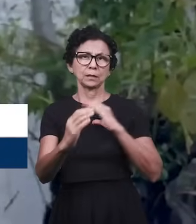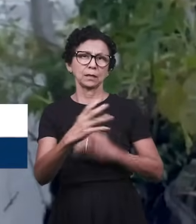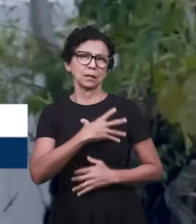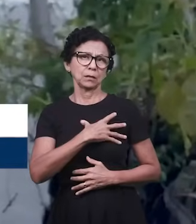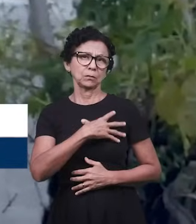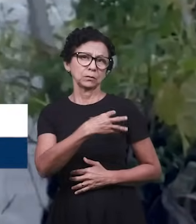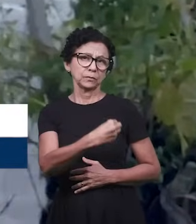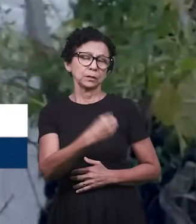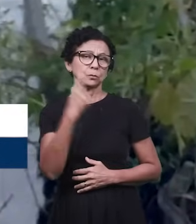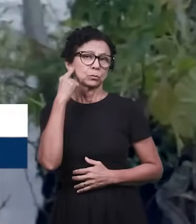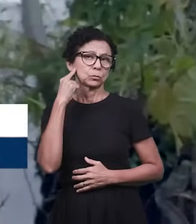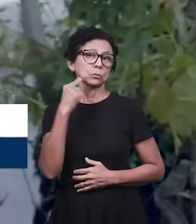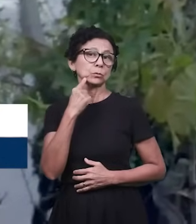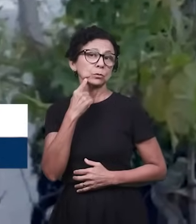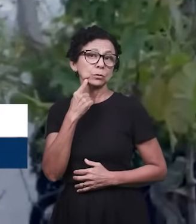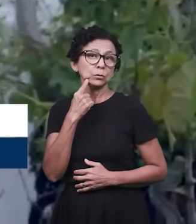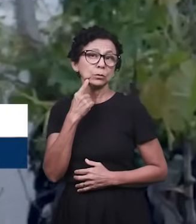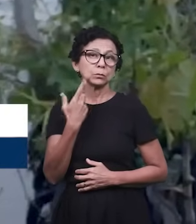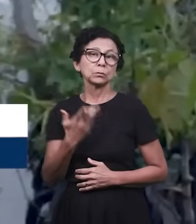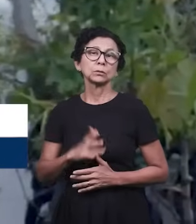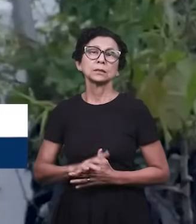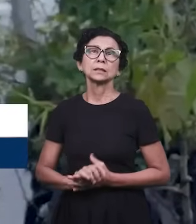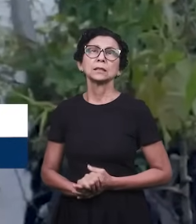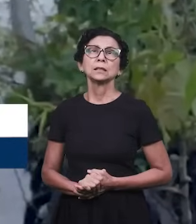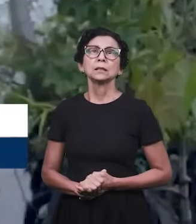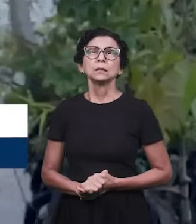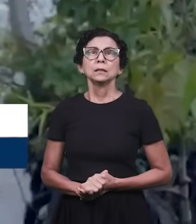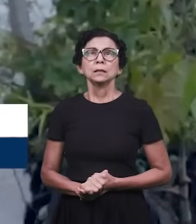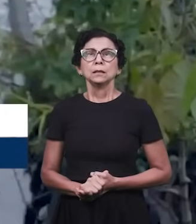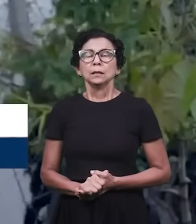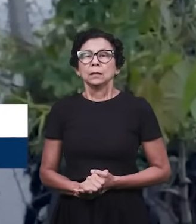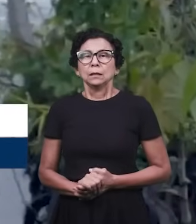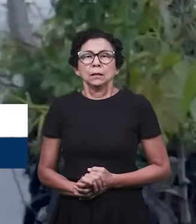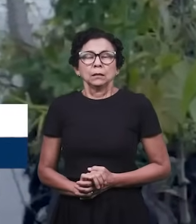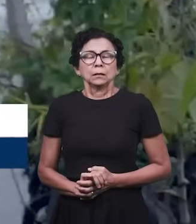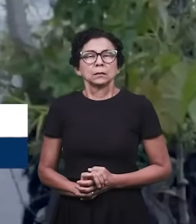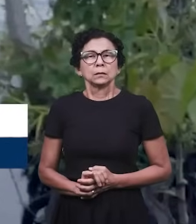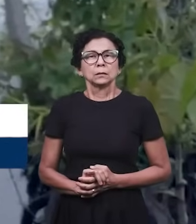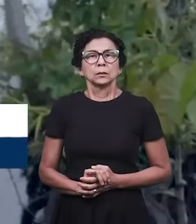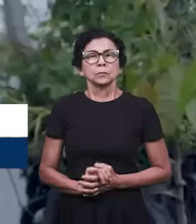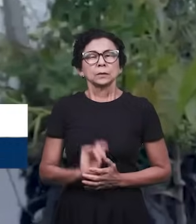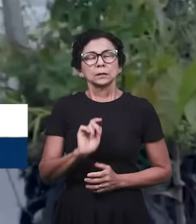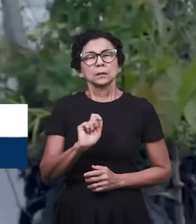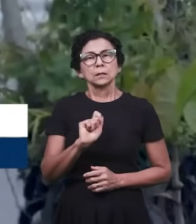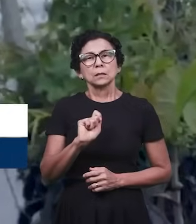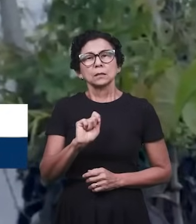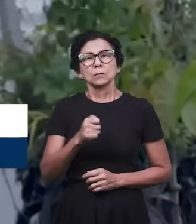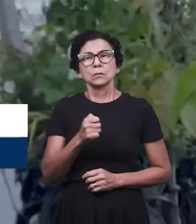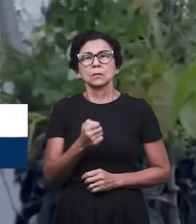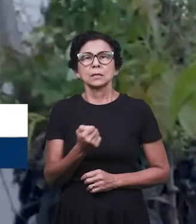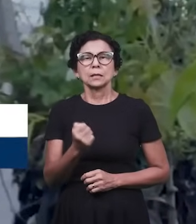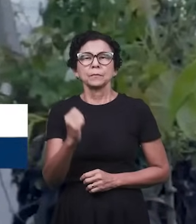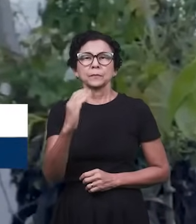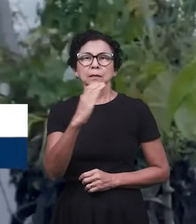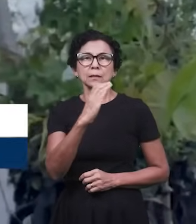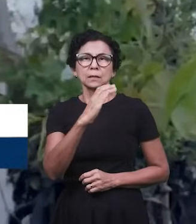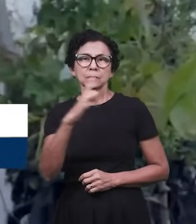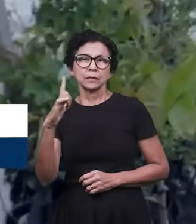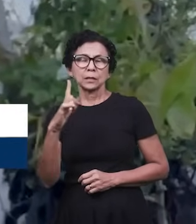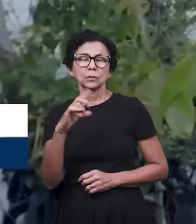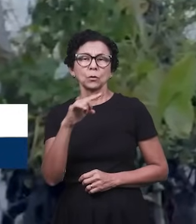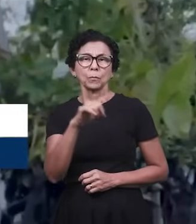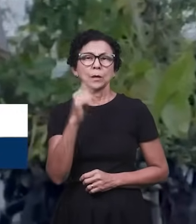muitas vezes o que se é tratado entre eles é entre sinais, né? Na verdade, gestos, né? Eles fazem gestos para ter